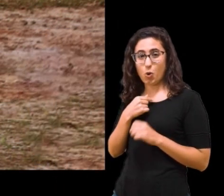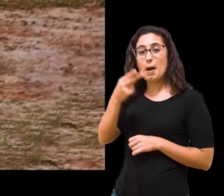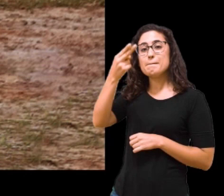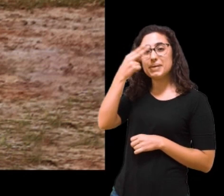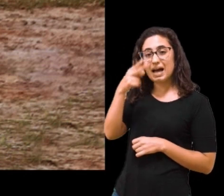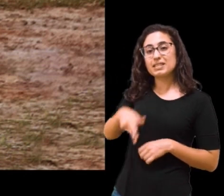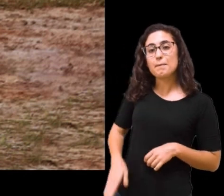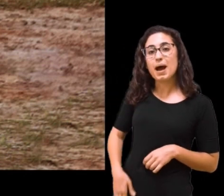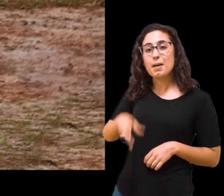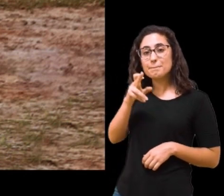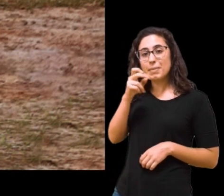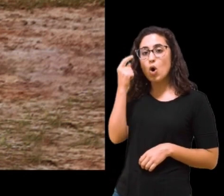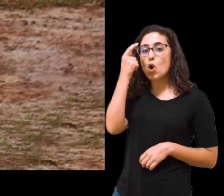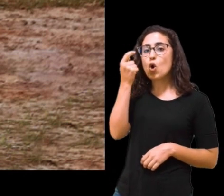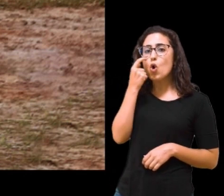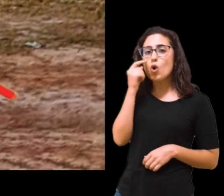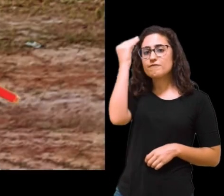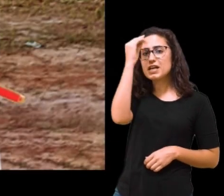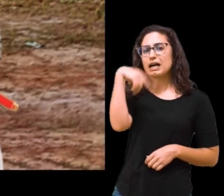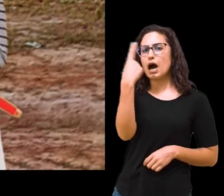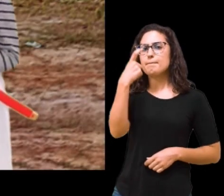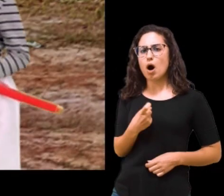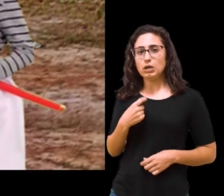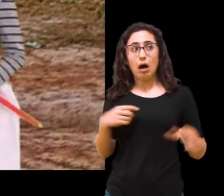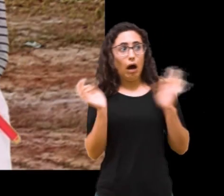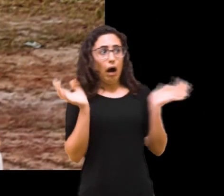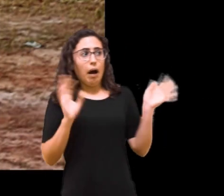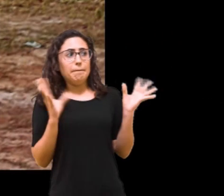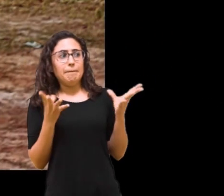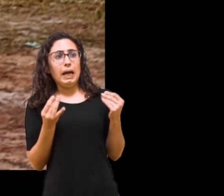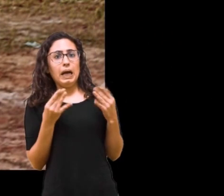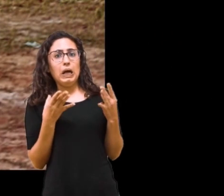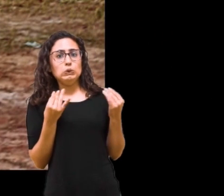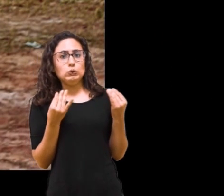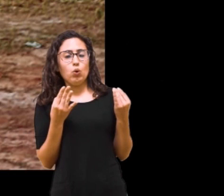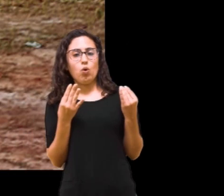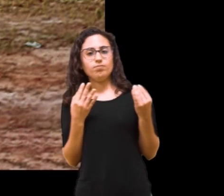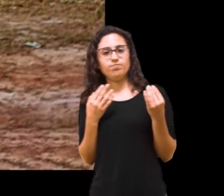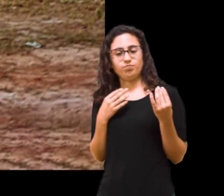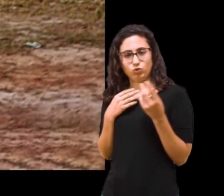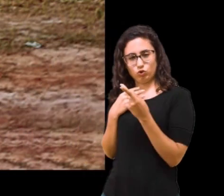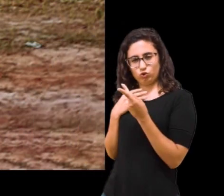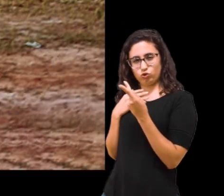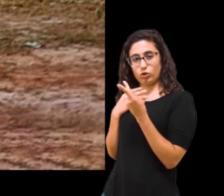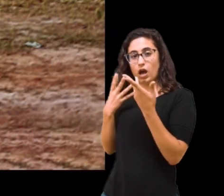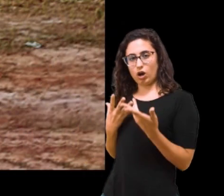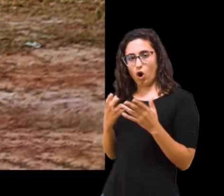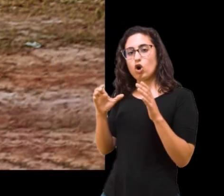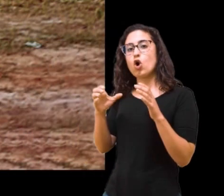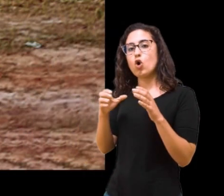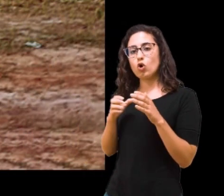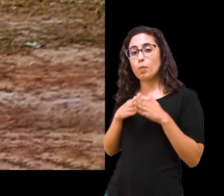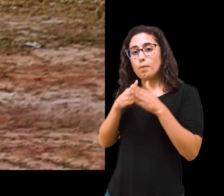Perna de Pau, de Olho de Vidro e de Cara de Mau. Que medo! Vocês os dois fazem parte da equipagem